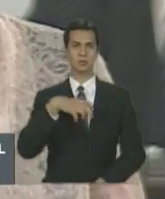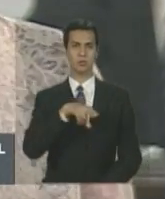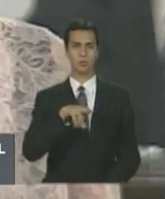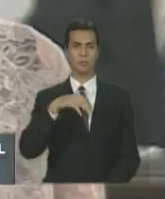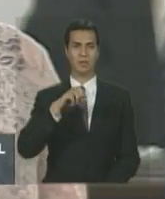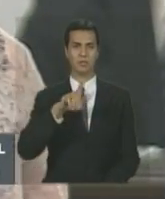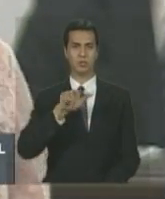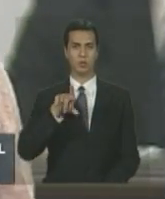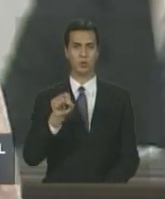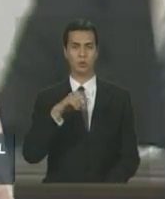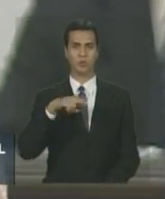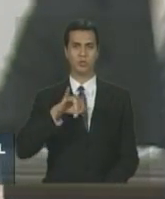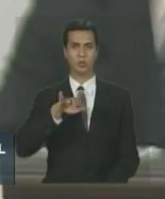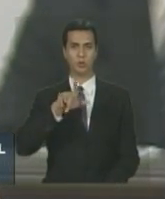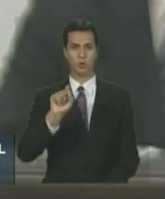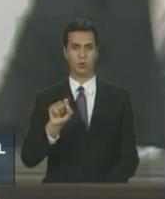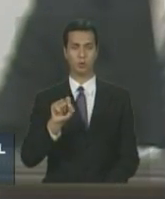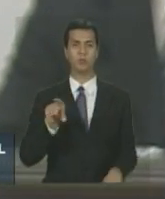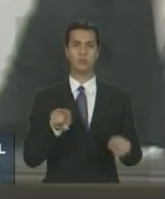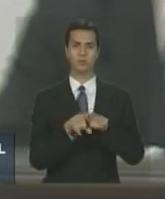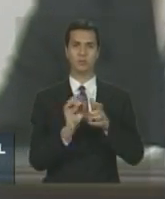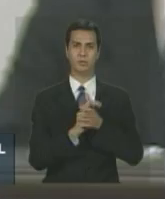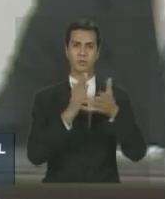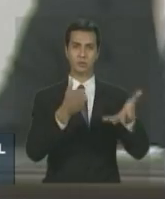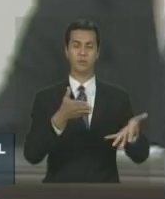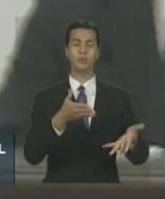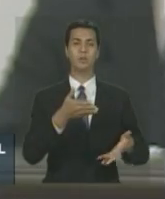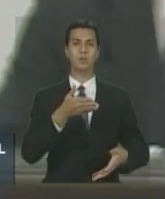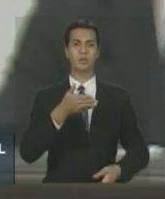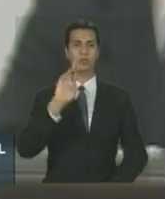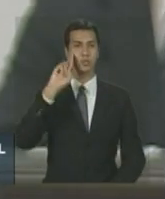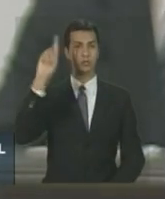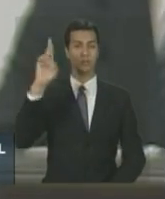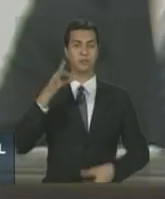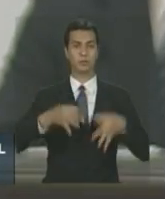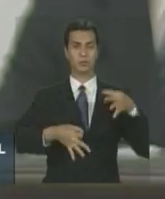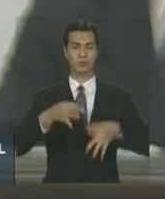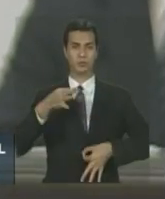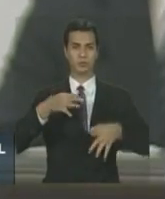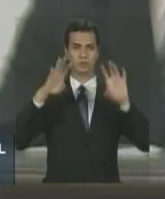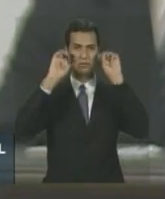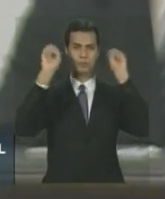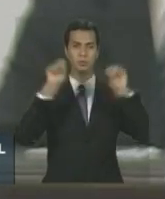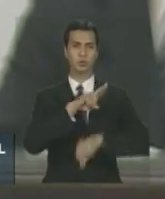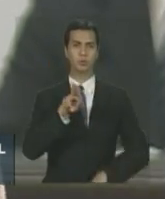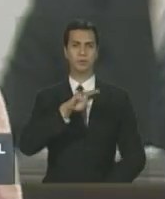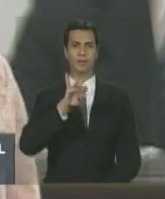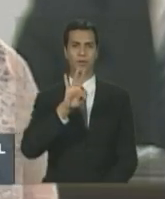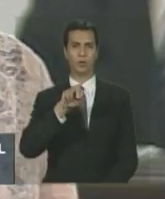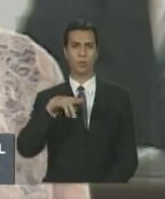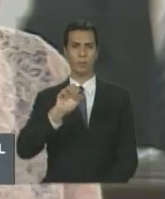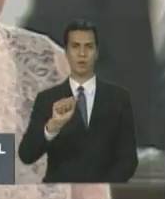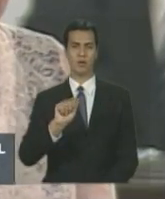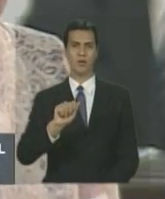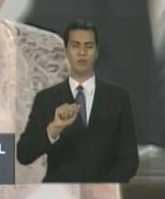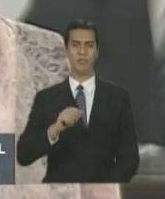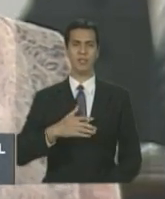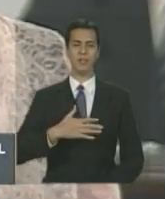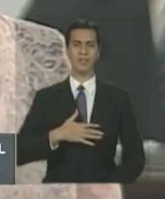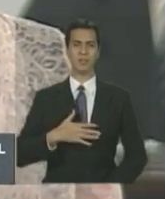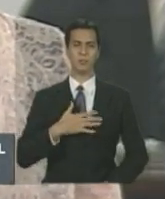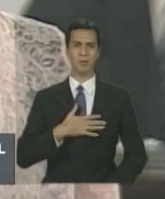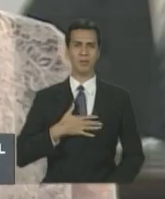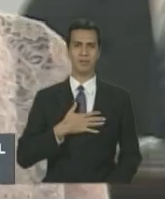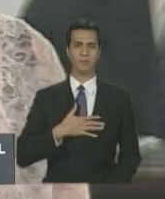Nilo, a desembargadora, presidente do Tribunal de Justiça, Thelma Brito,